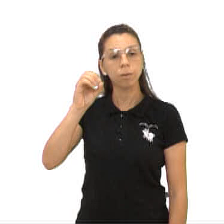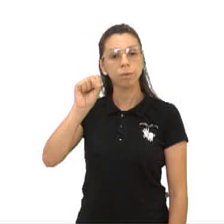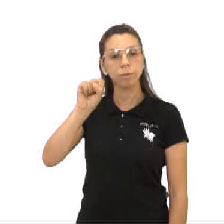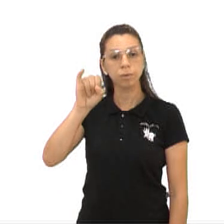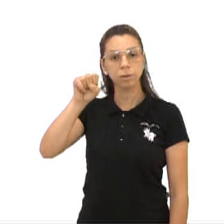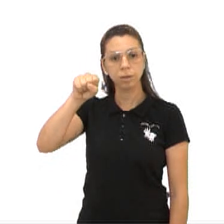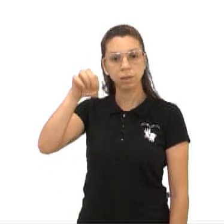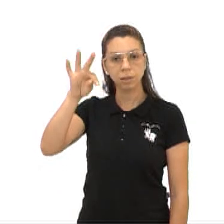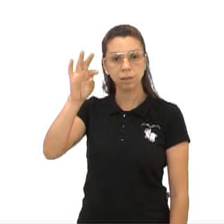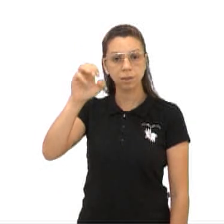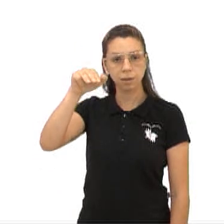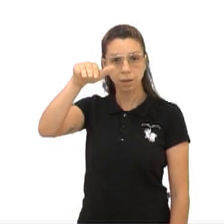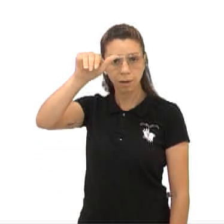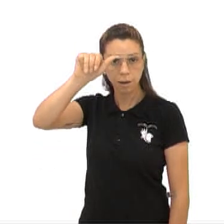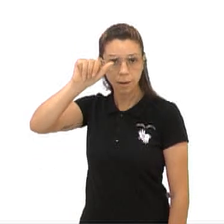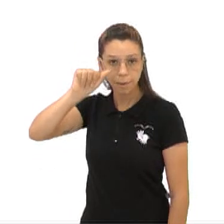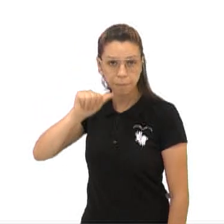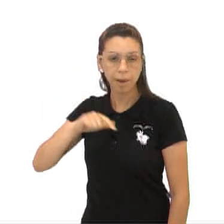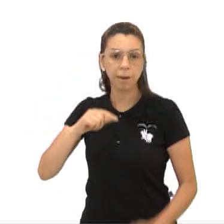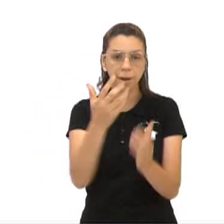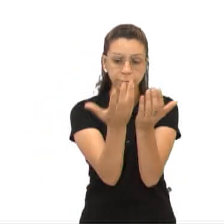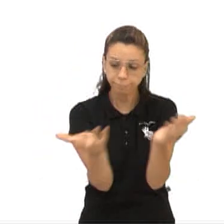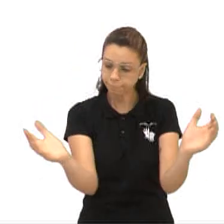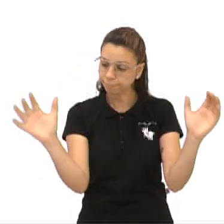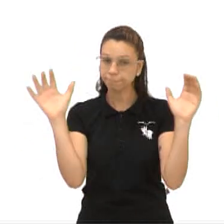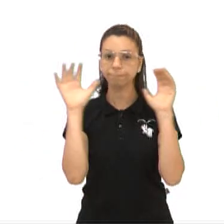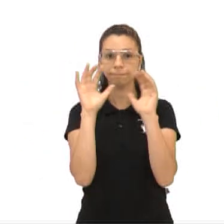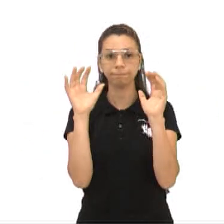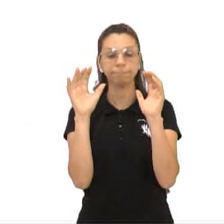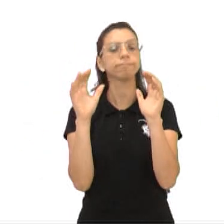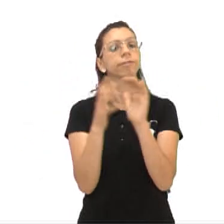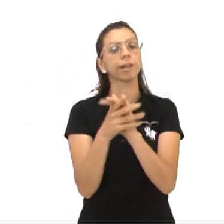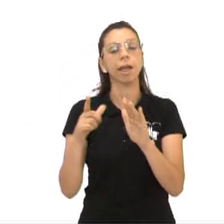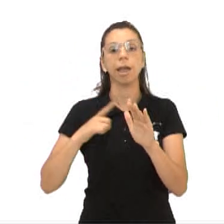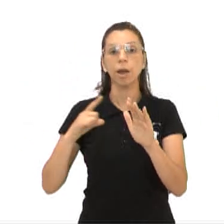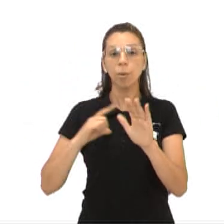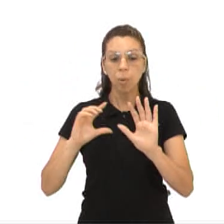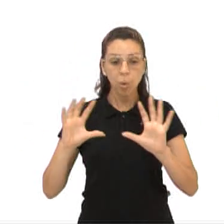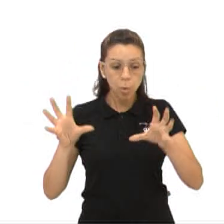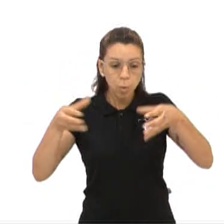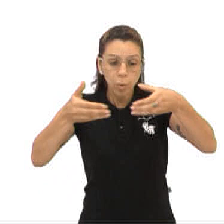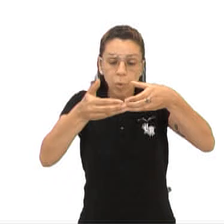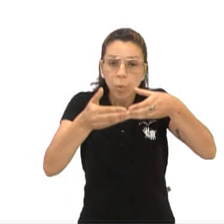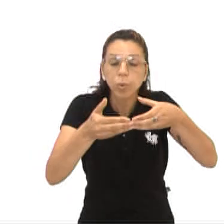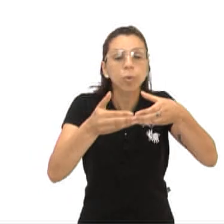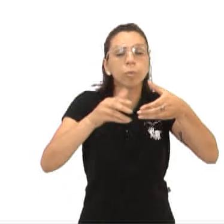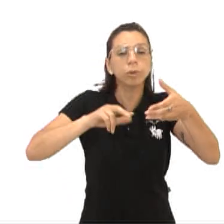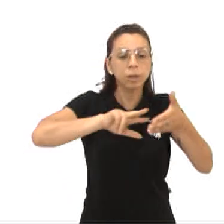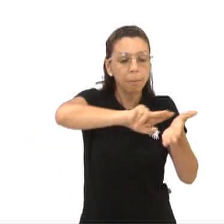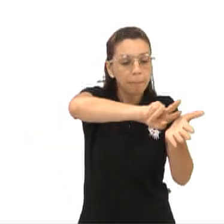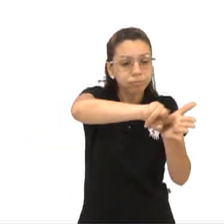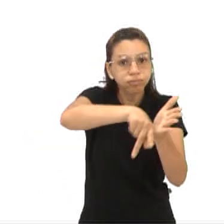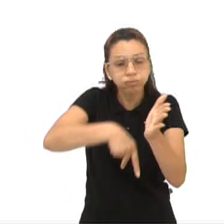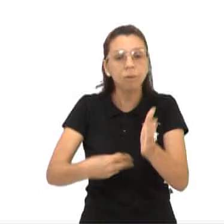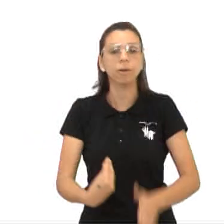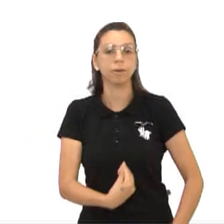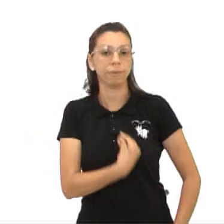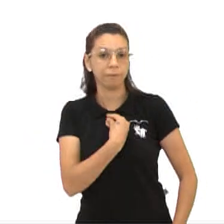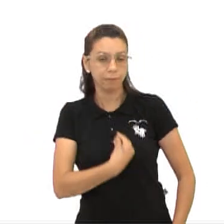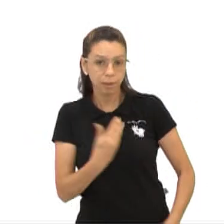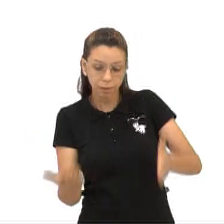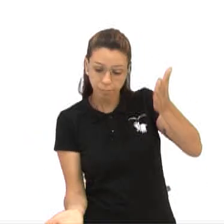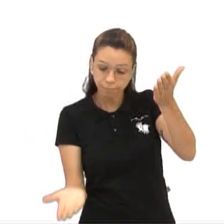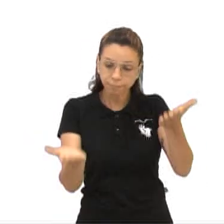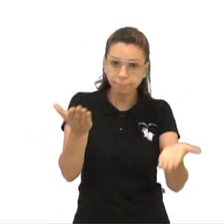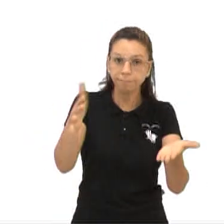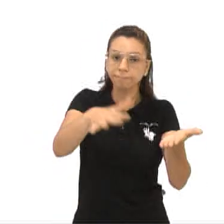do modo básico, a gente pode entender como um conjunto de espécies que interagem equilibradamente em uma região. Aí